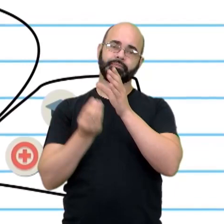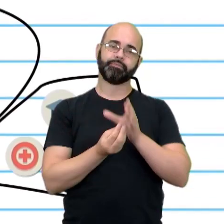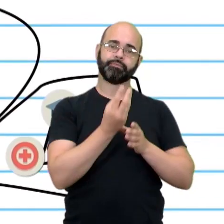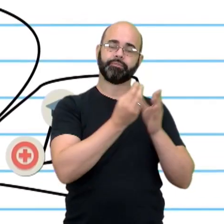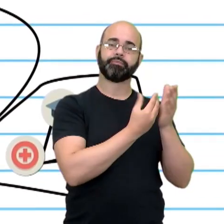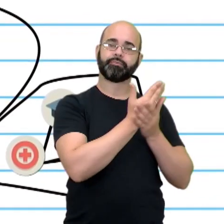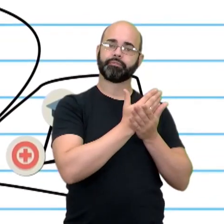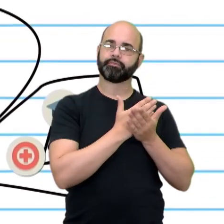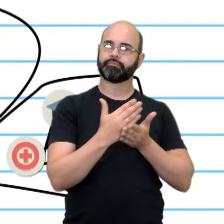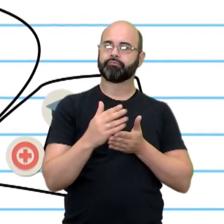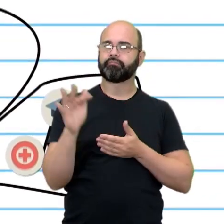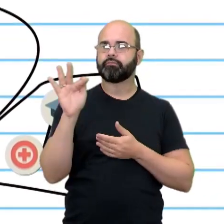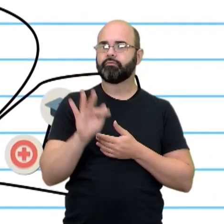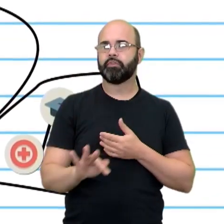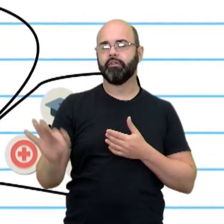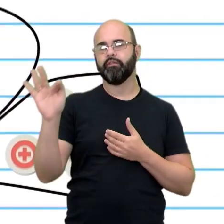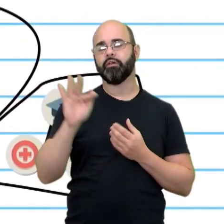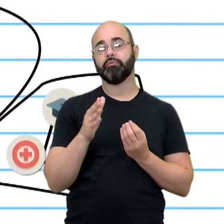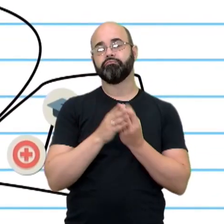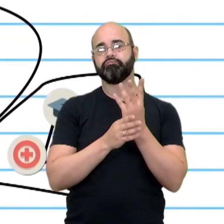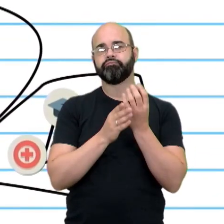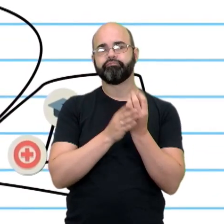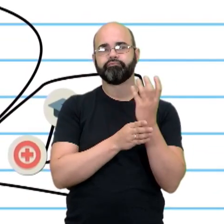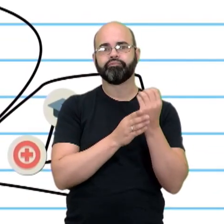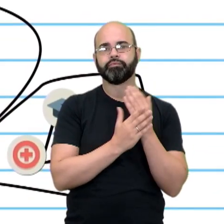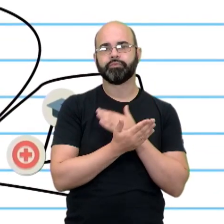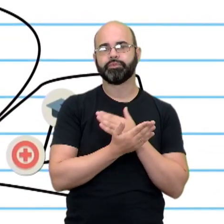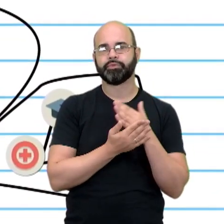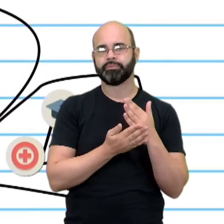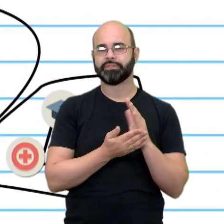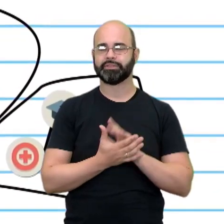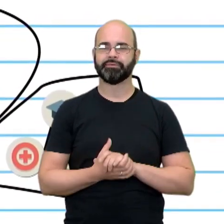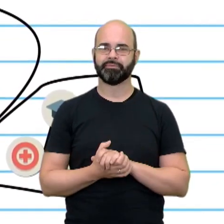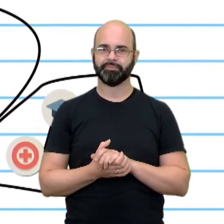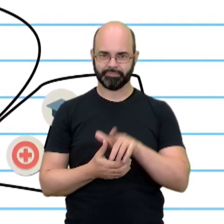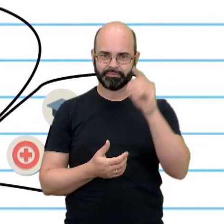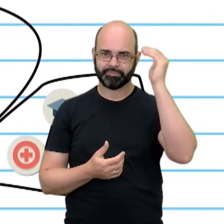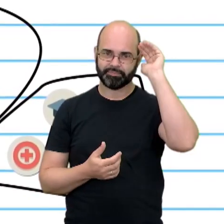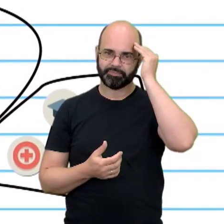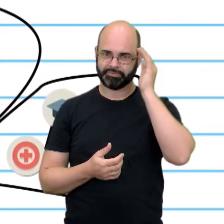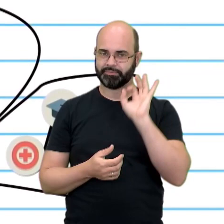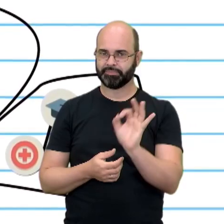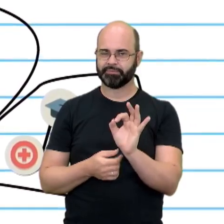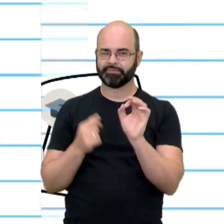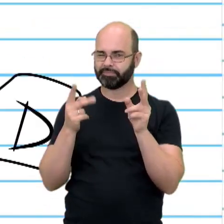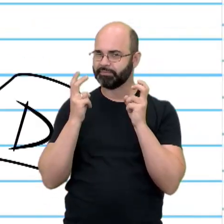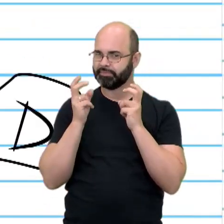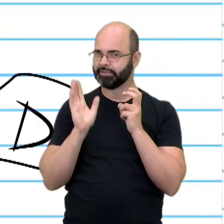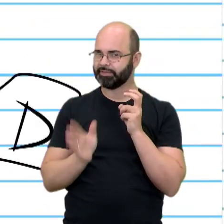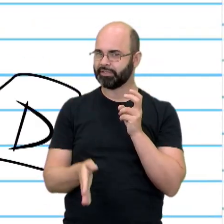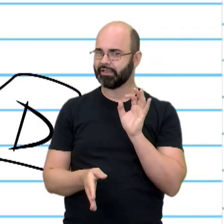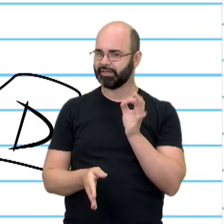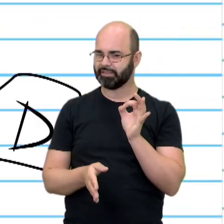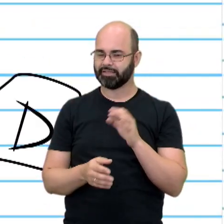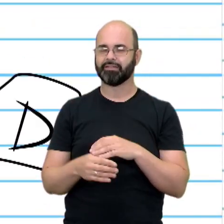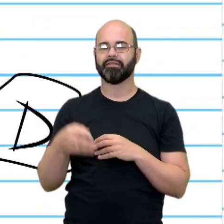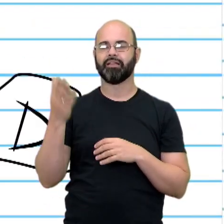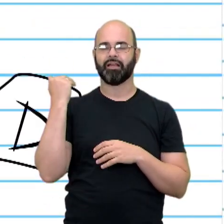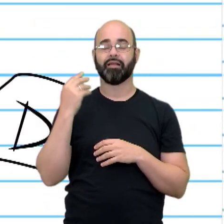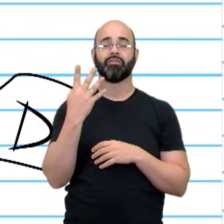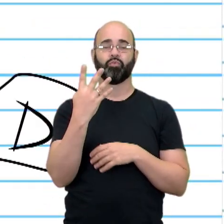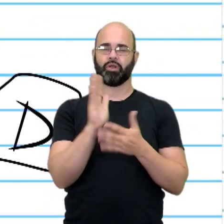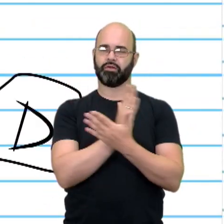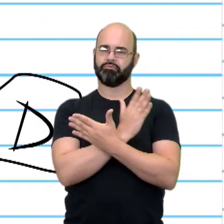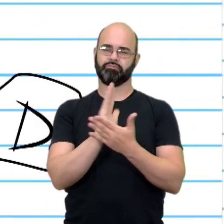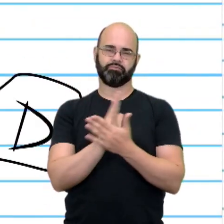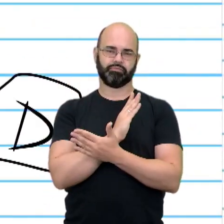mesmo universidades para atender a essa nova população. Já deu para se ter uma ideia, não é? O que inicialmente eram 4 cidades